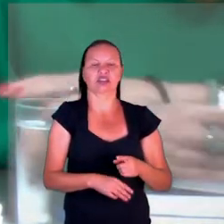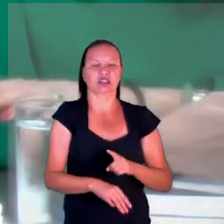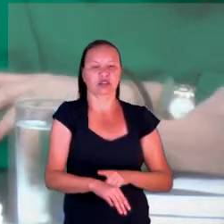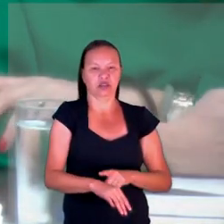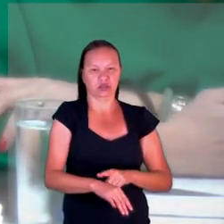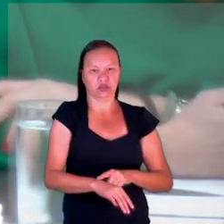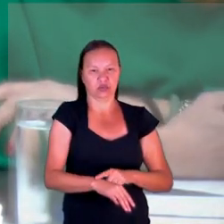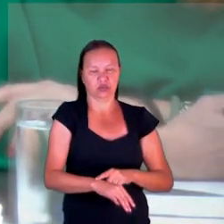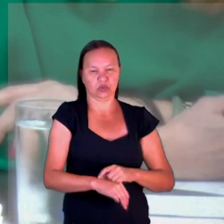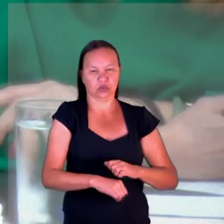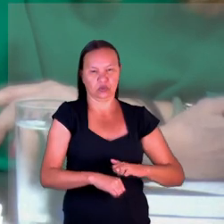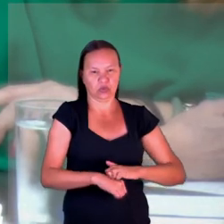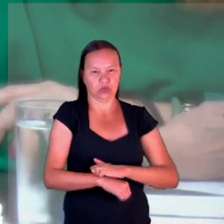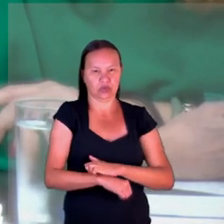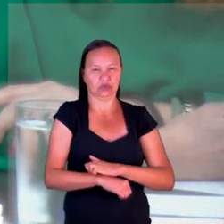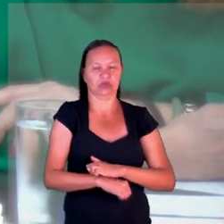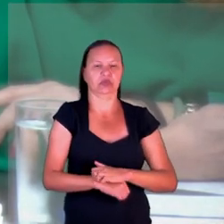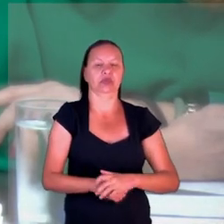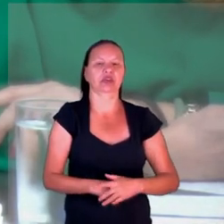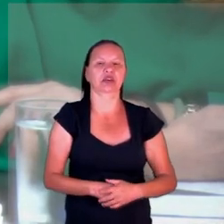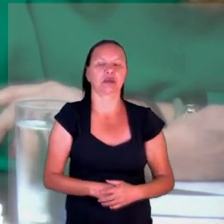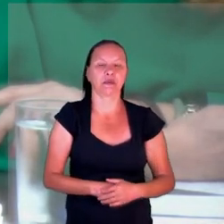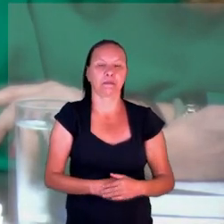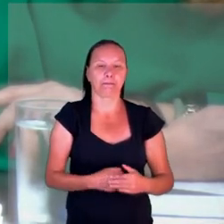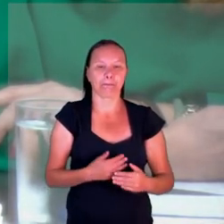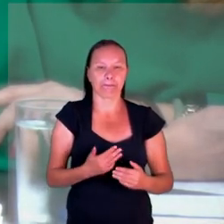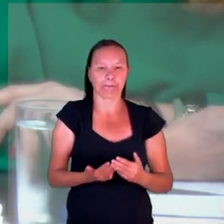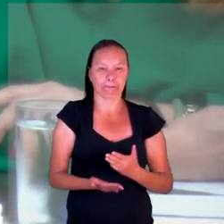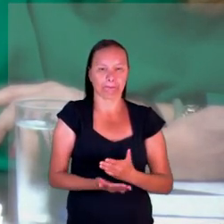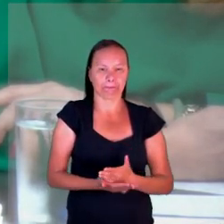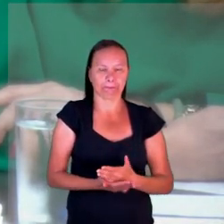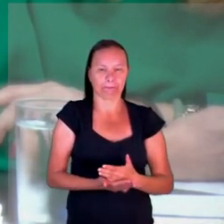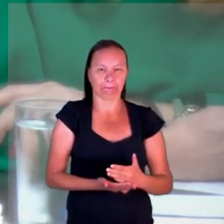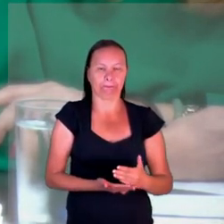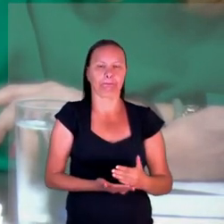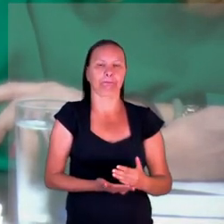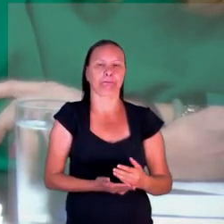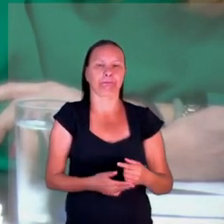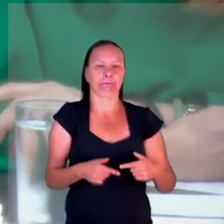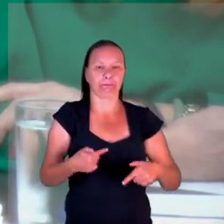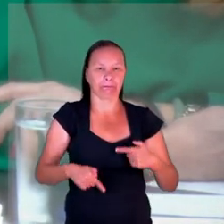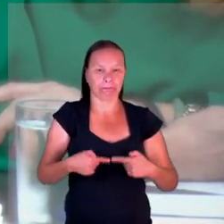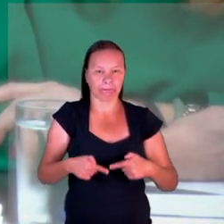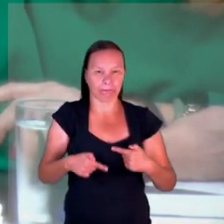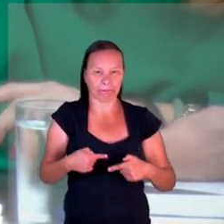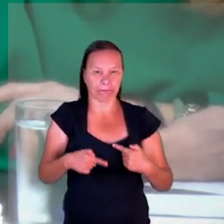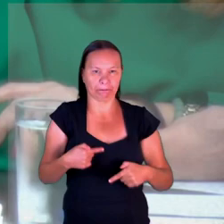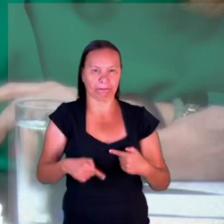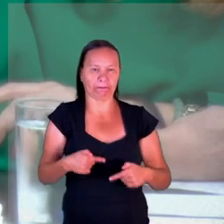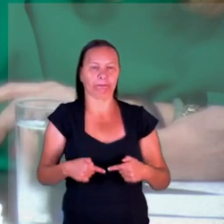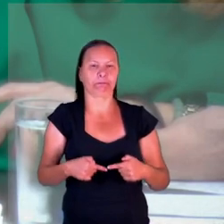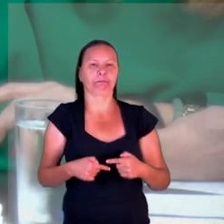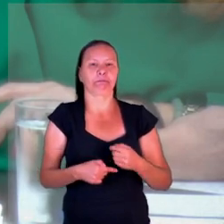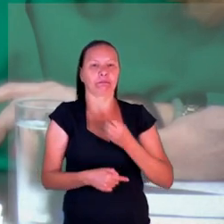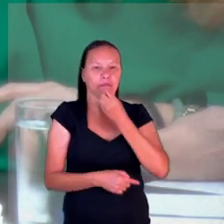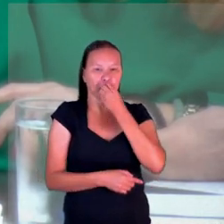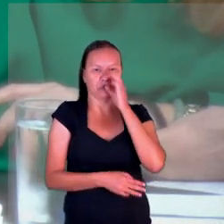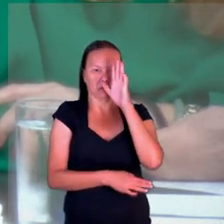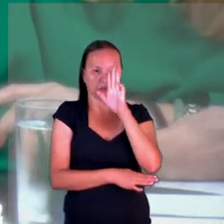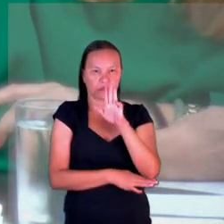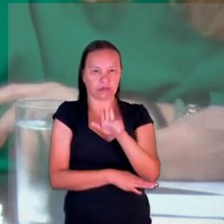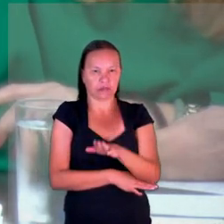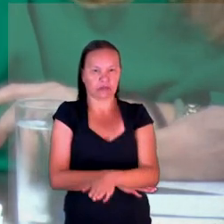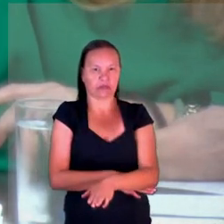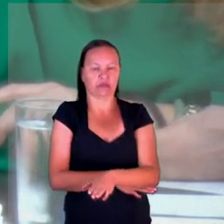Eh vamos agora passar à conclusão dos debates que seriam feitos na parte da manhã Eh